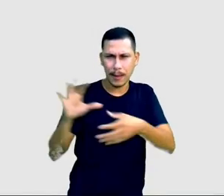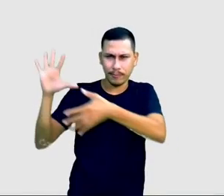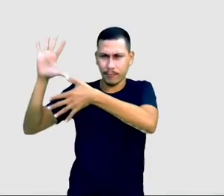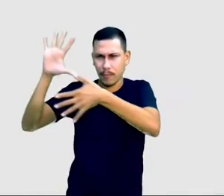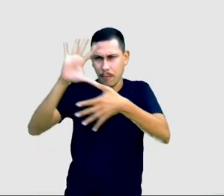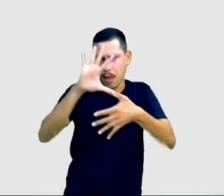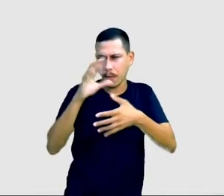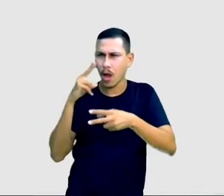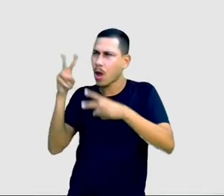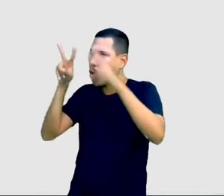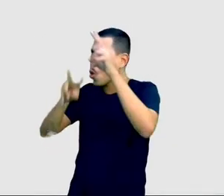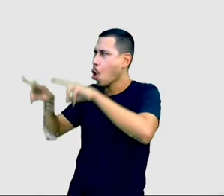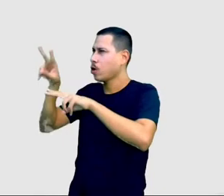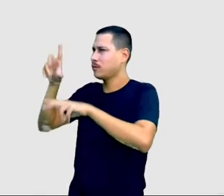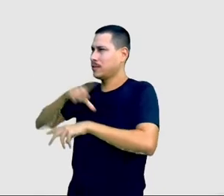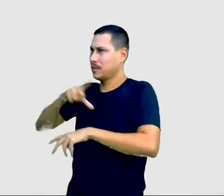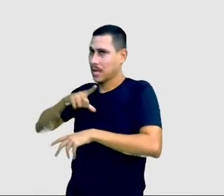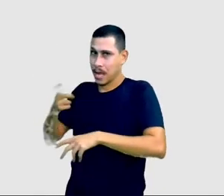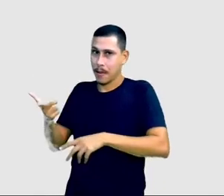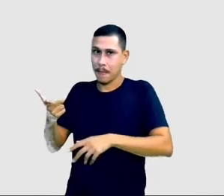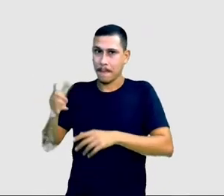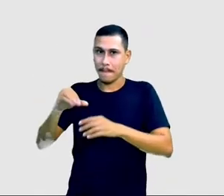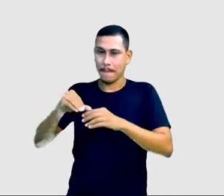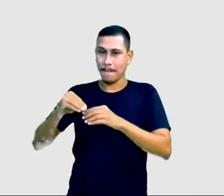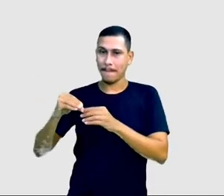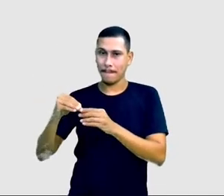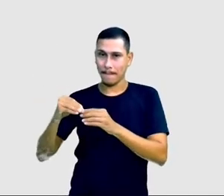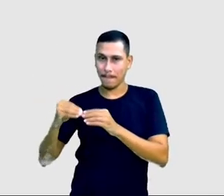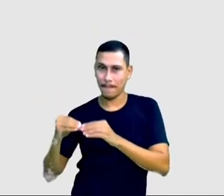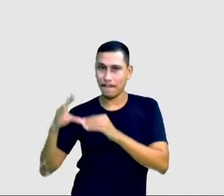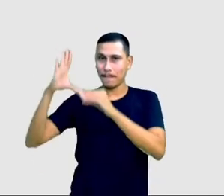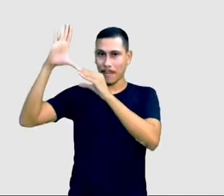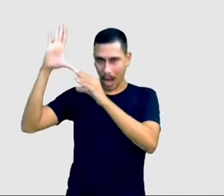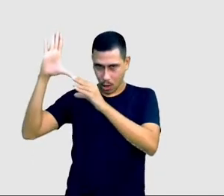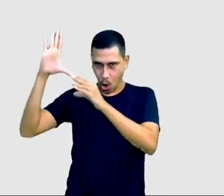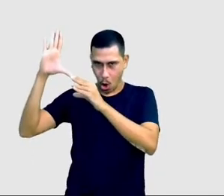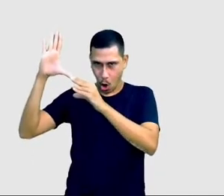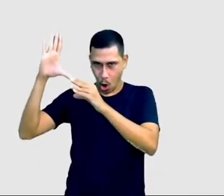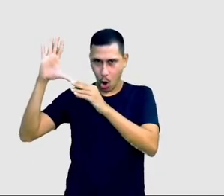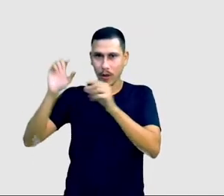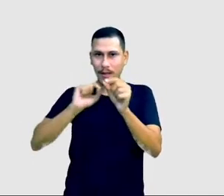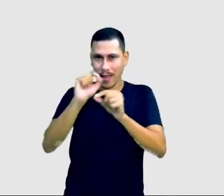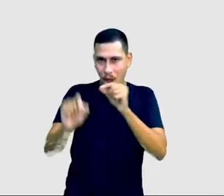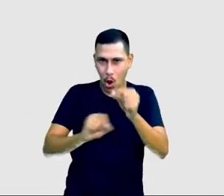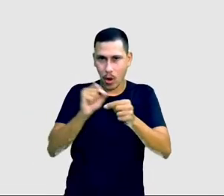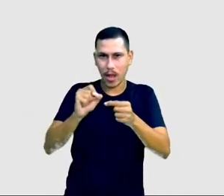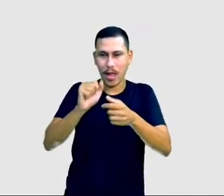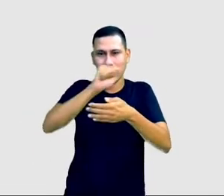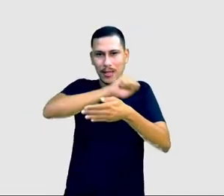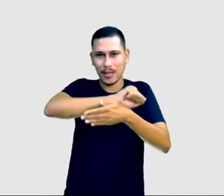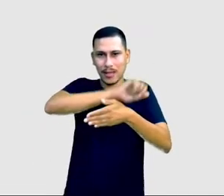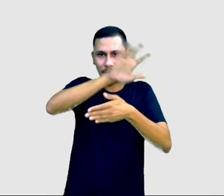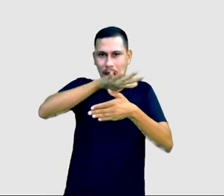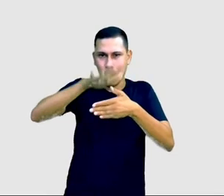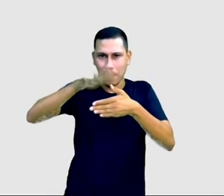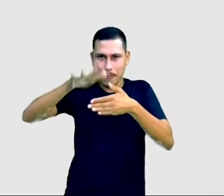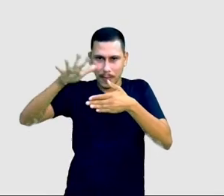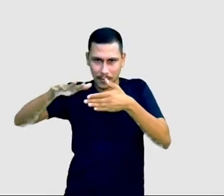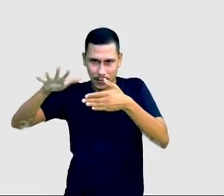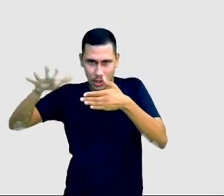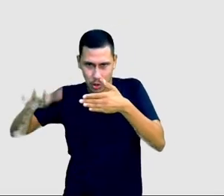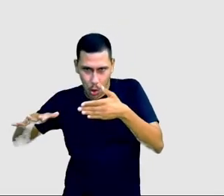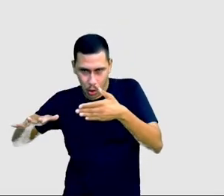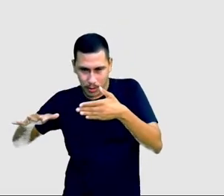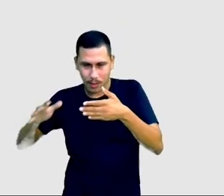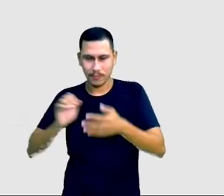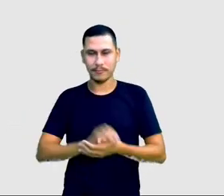a gente tem a maior bacia hidrográfica do mundo, que é a Bacia Amazônica. A gente tem a segunda maior bacia hidrográfica